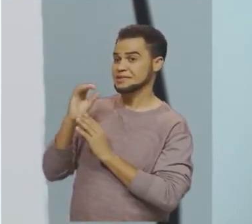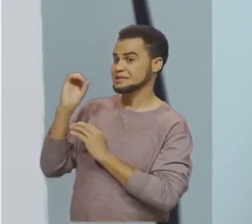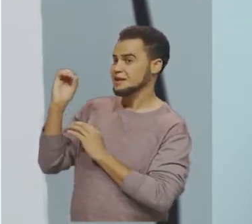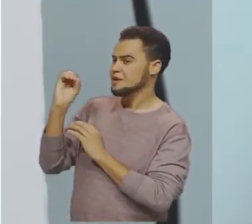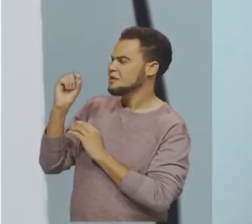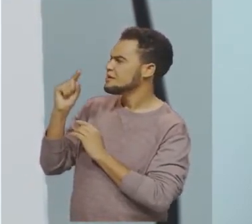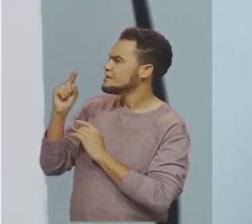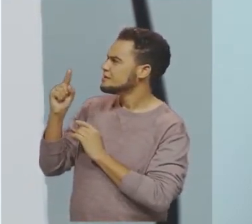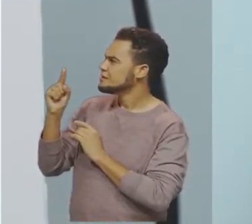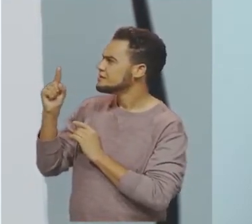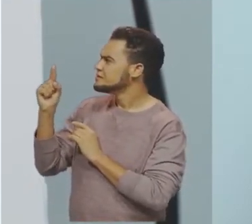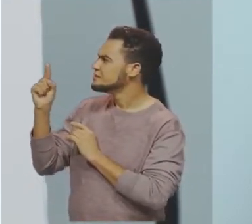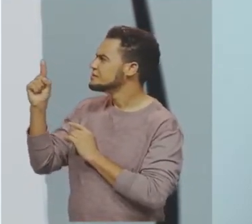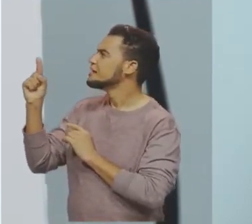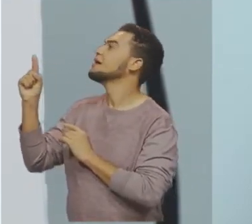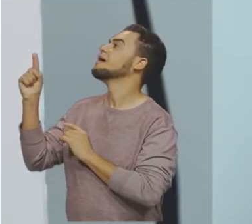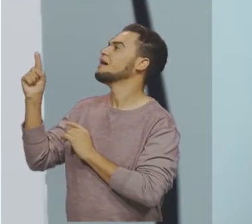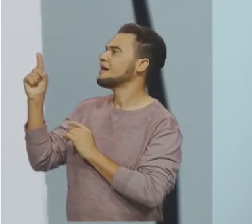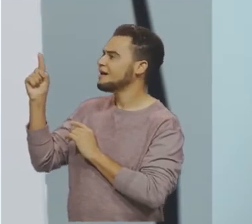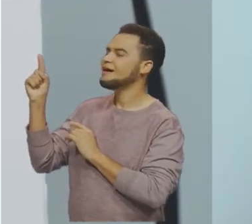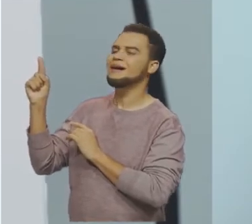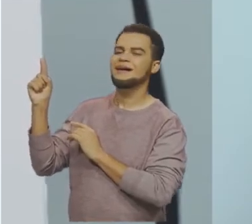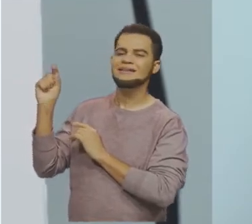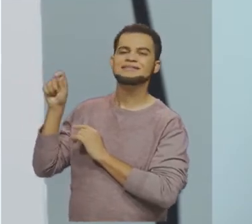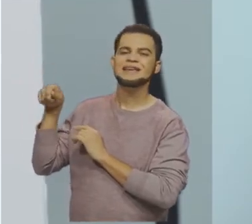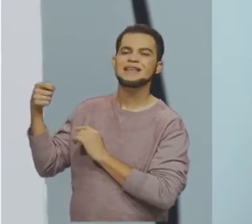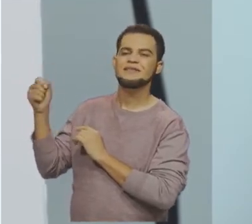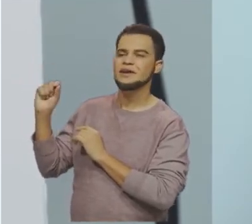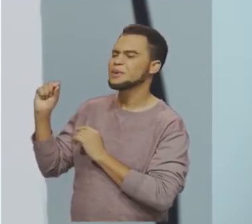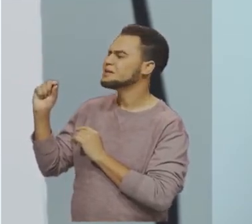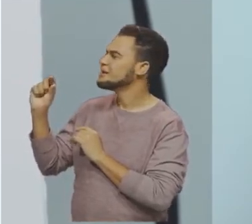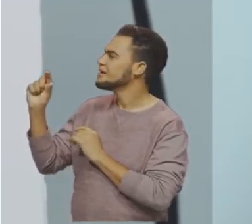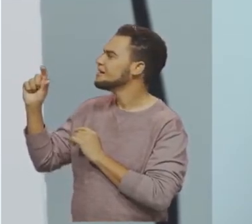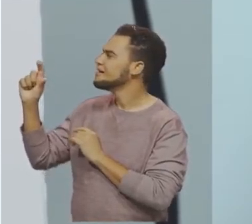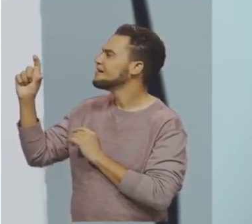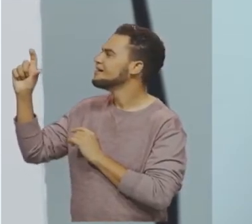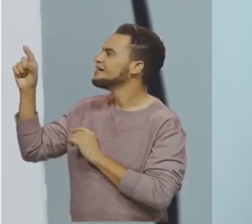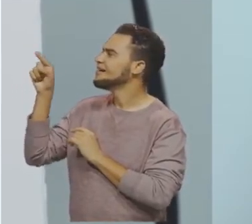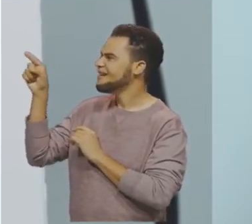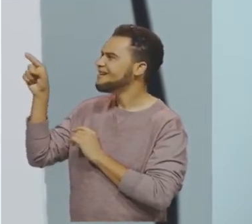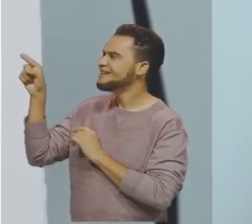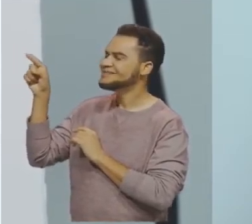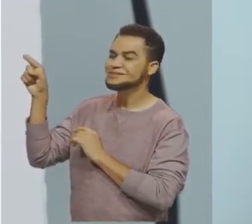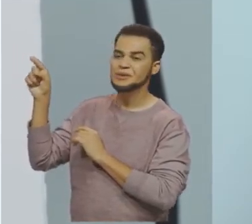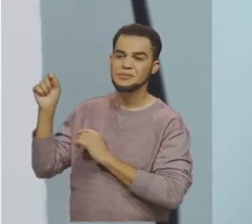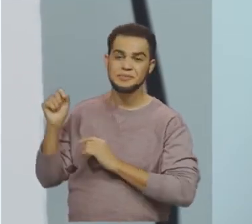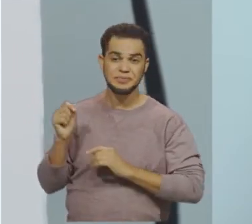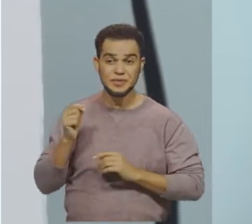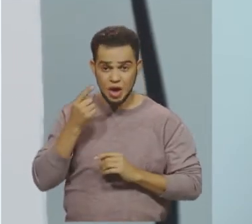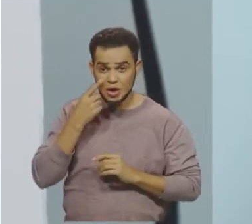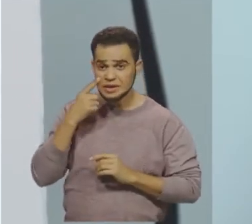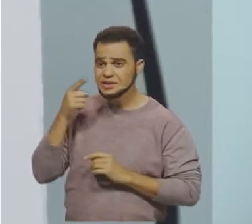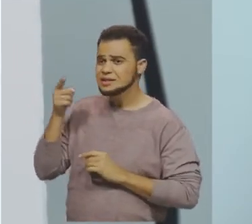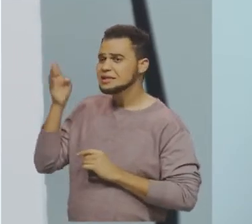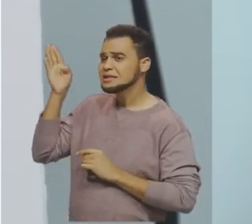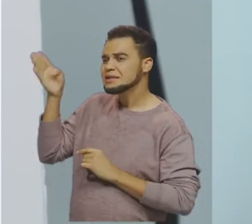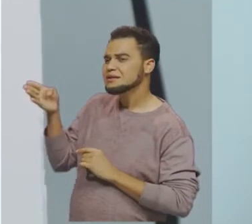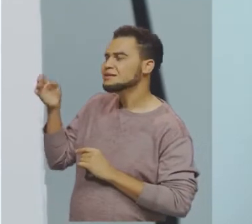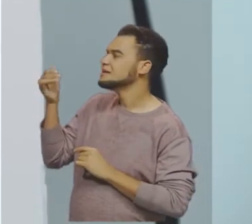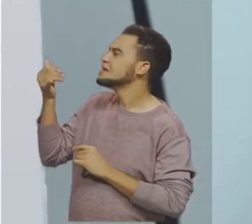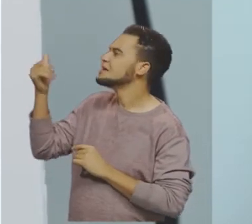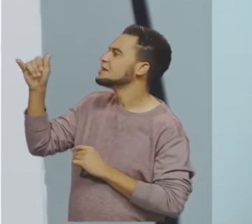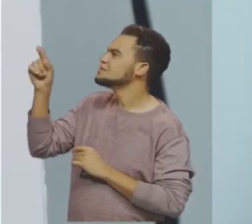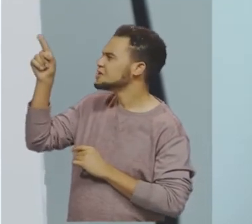Nesse sentido, vai estar aumentando o valor de x. Aqui, o de y, a